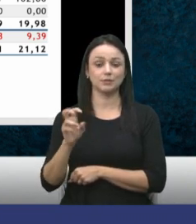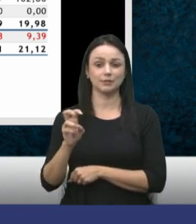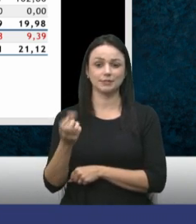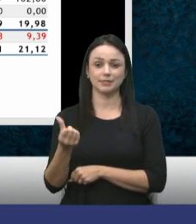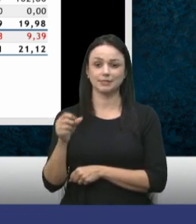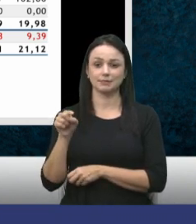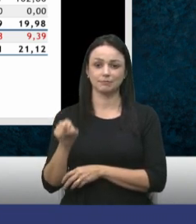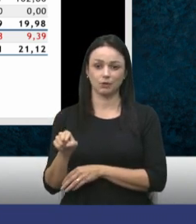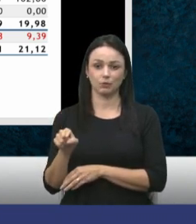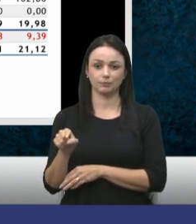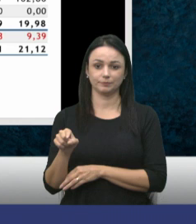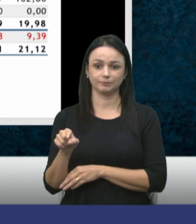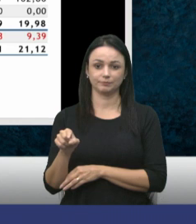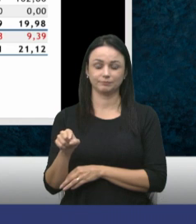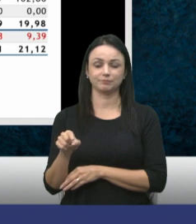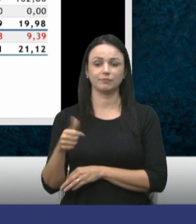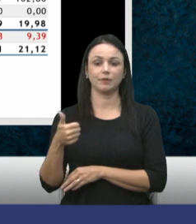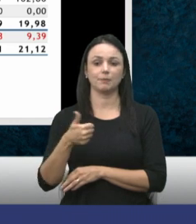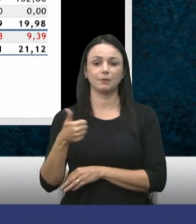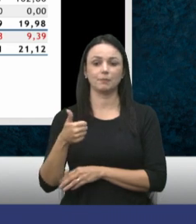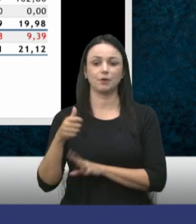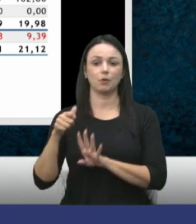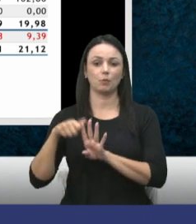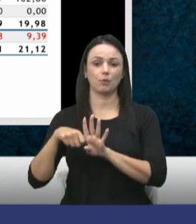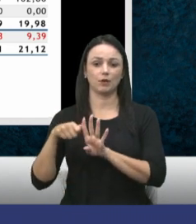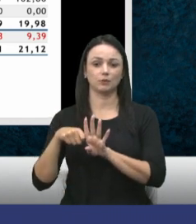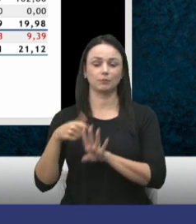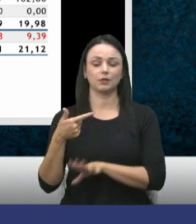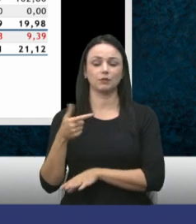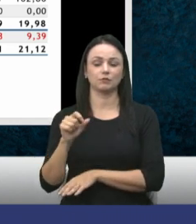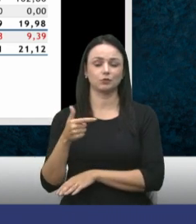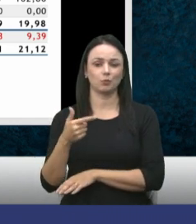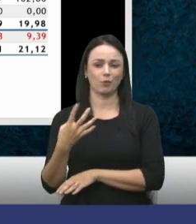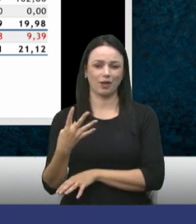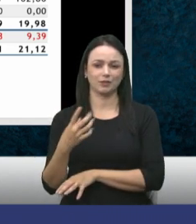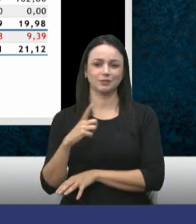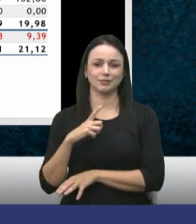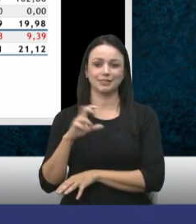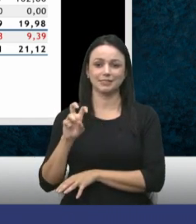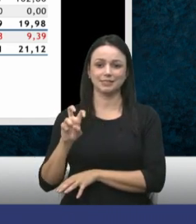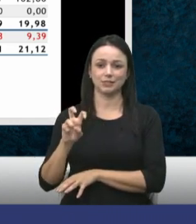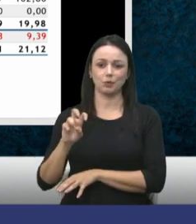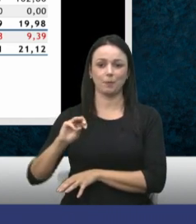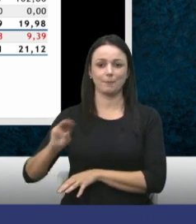1.456.000. No primeiro quadrimestre de 2024, temos R$